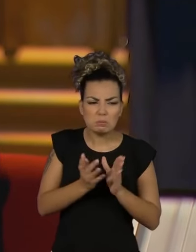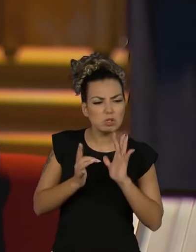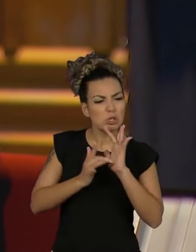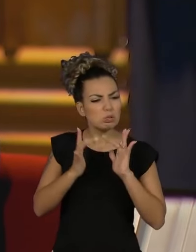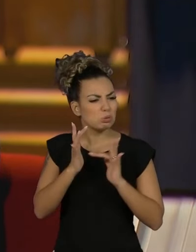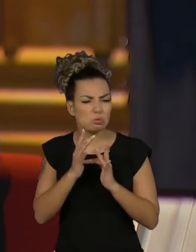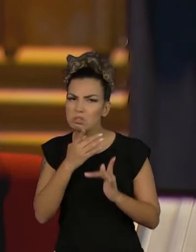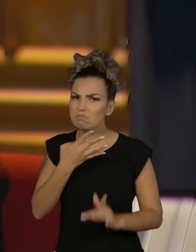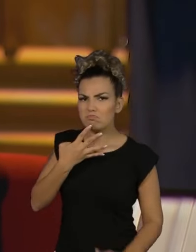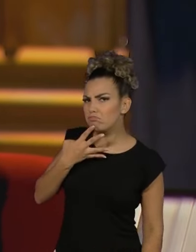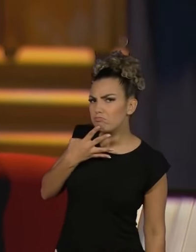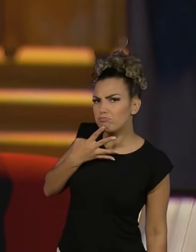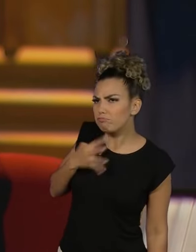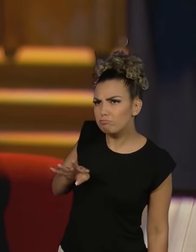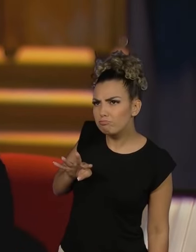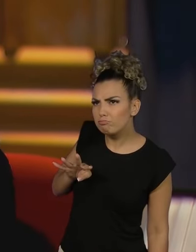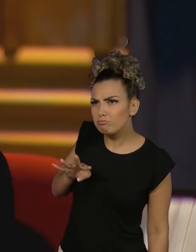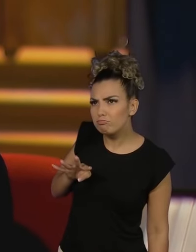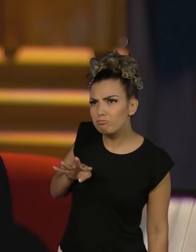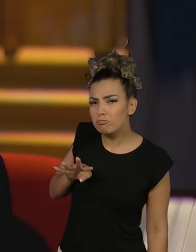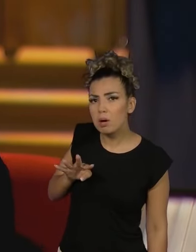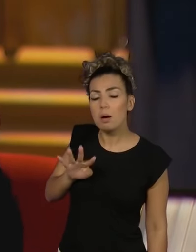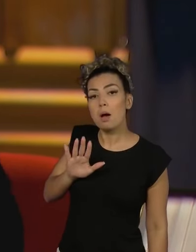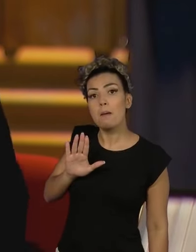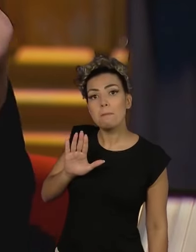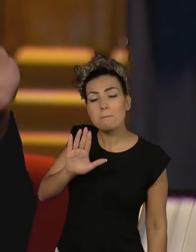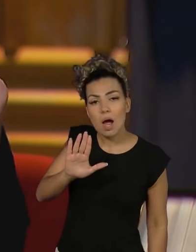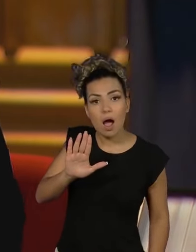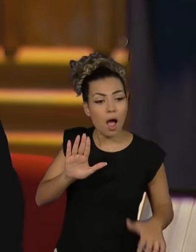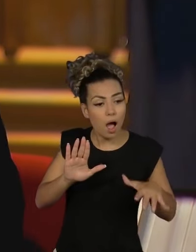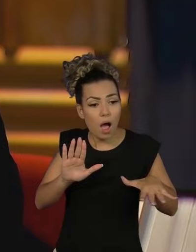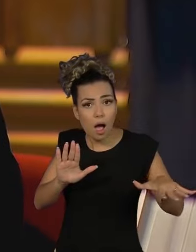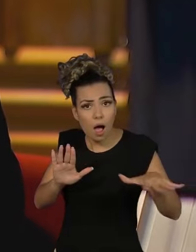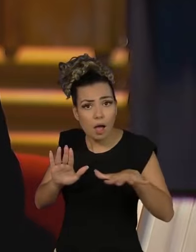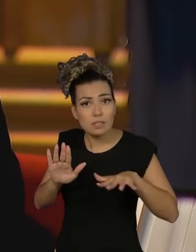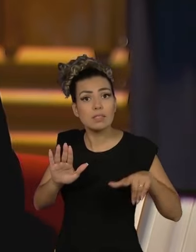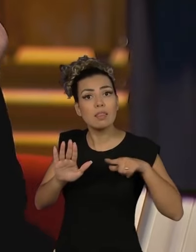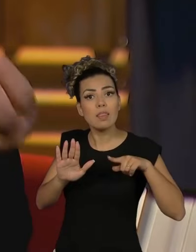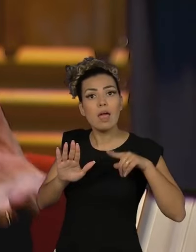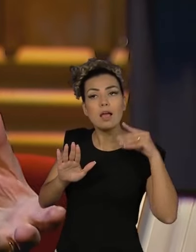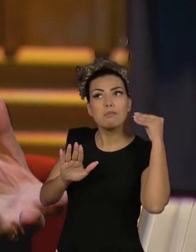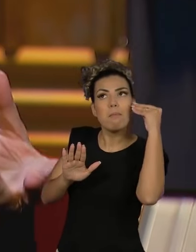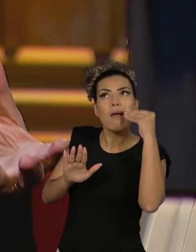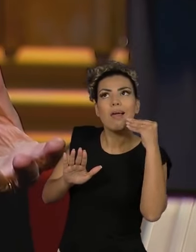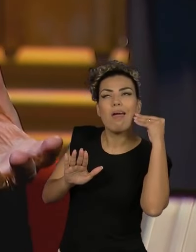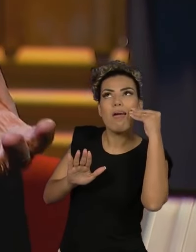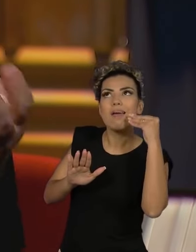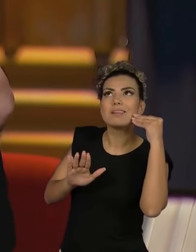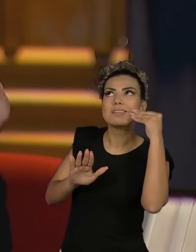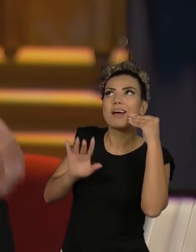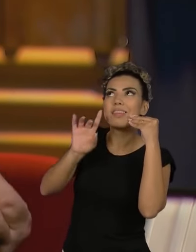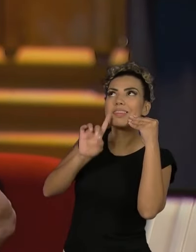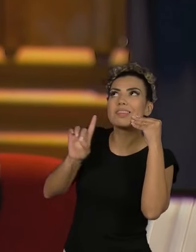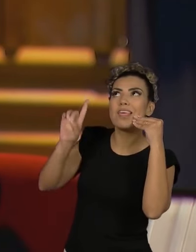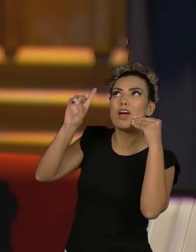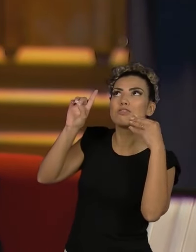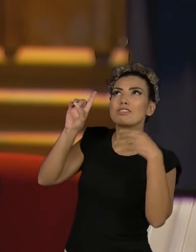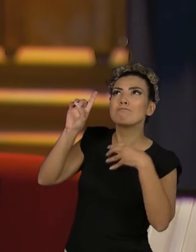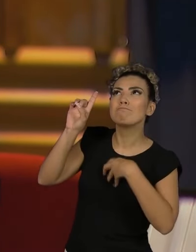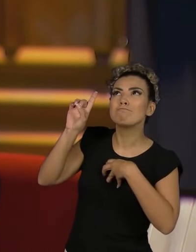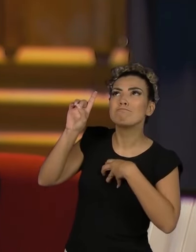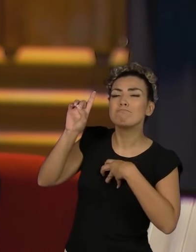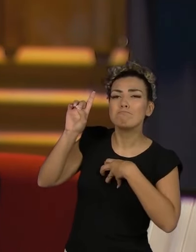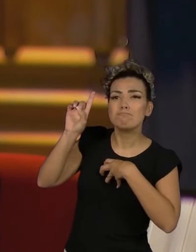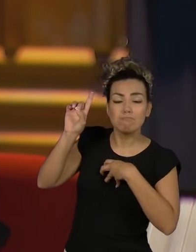Jesus, exista uma experiência legítima com Deus, eu posso